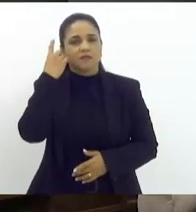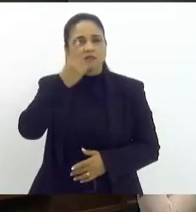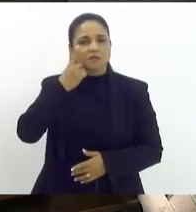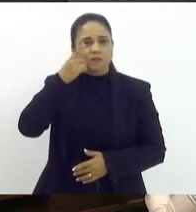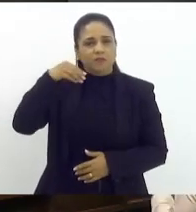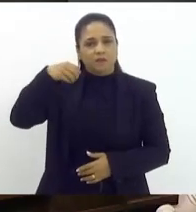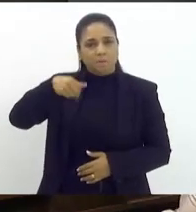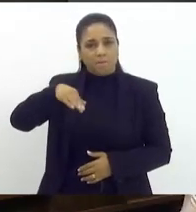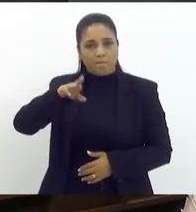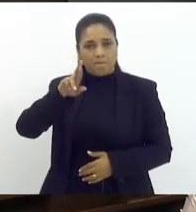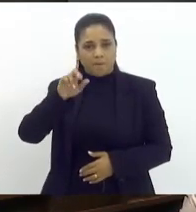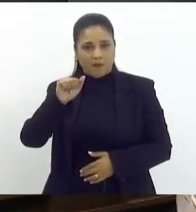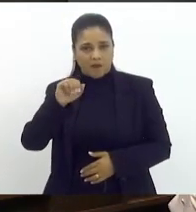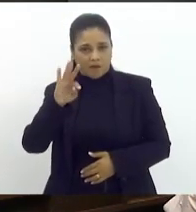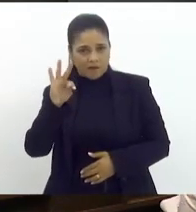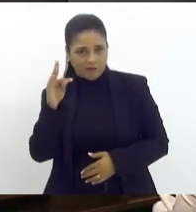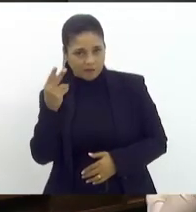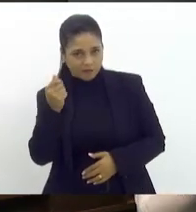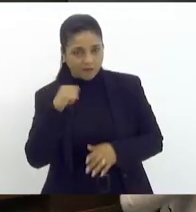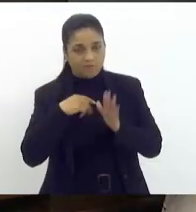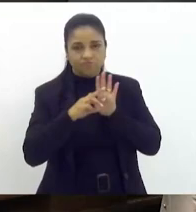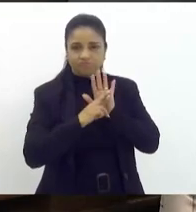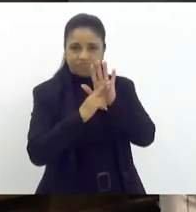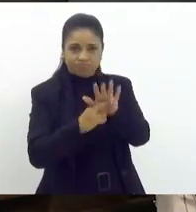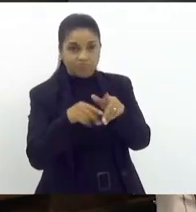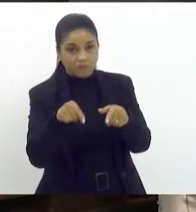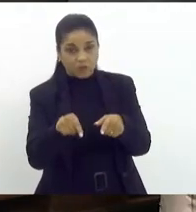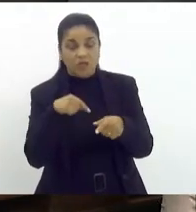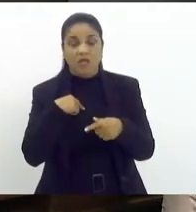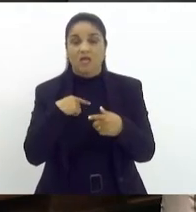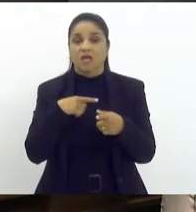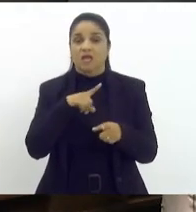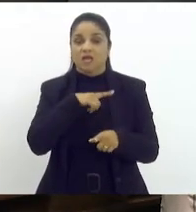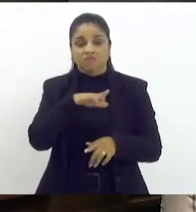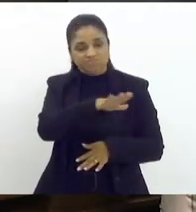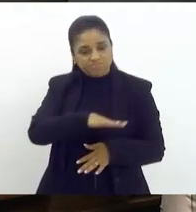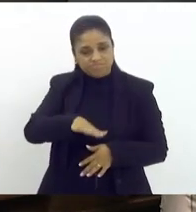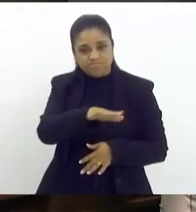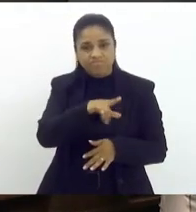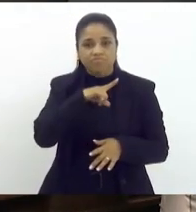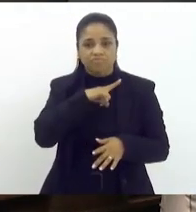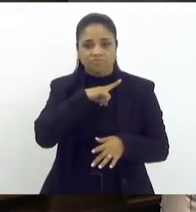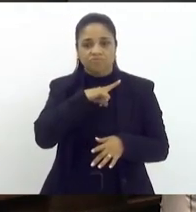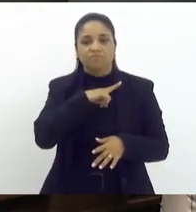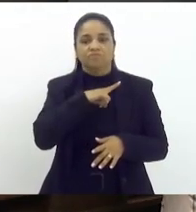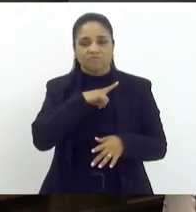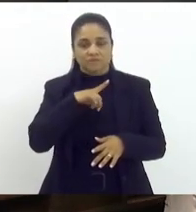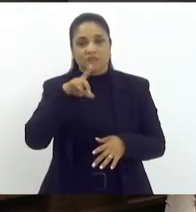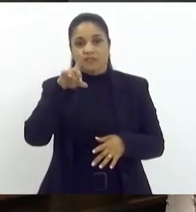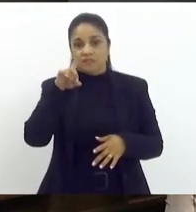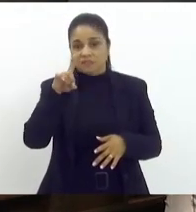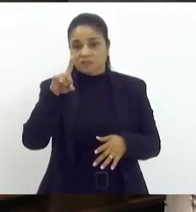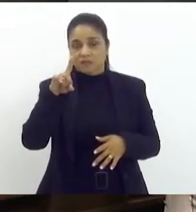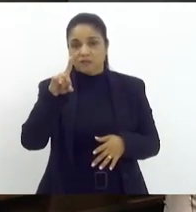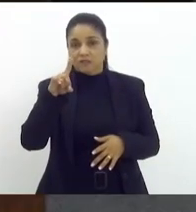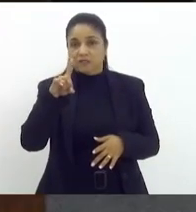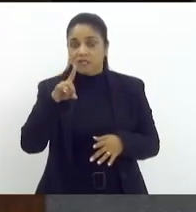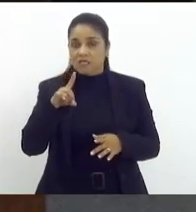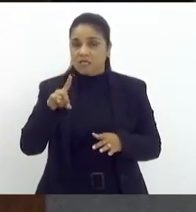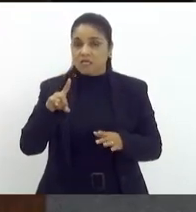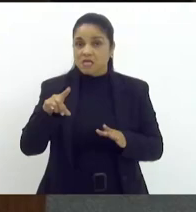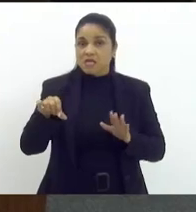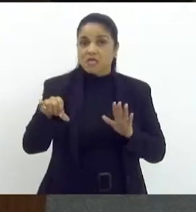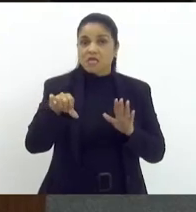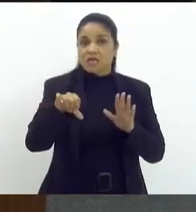Marta Rocha diante da situação que temos aí da especificidade de crimes cometidos contra